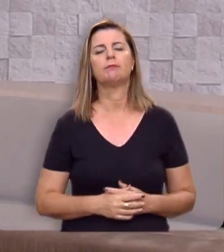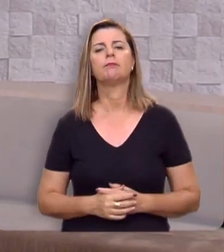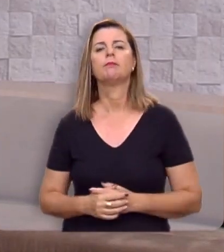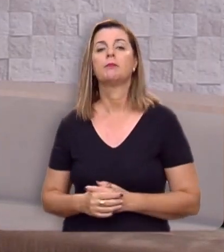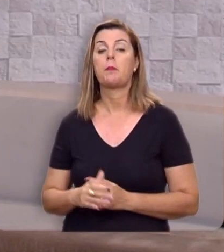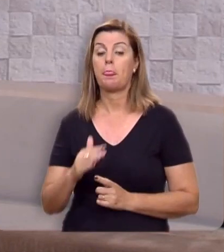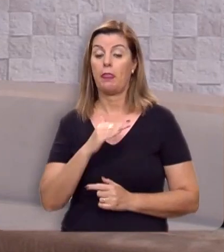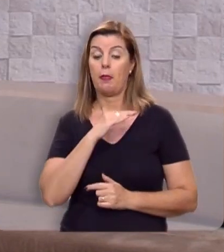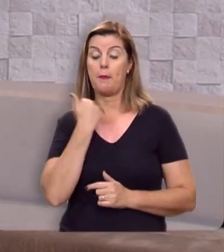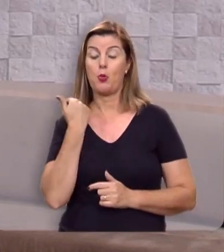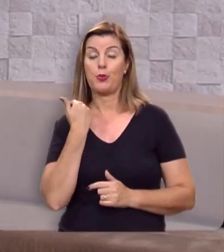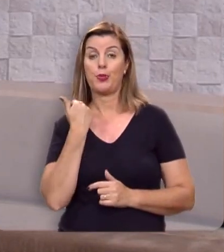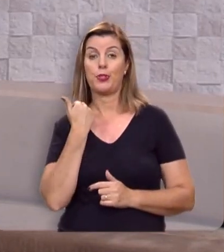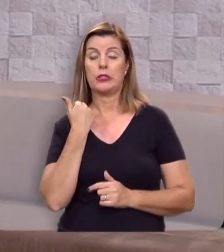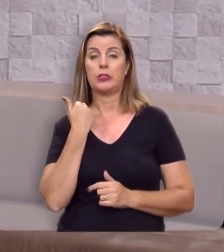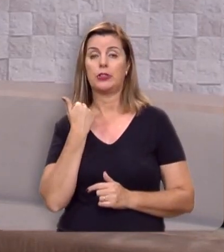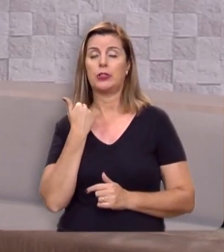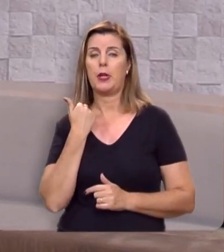A morte